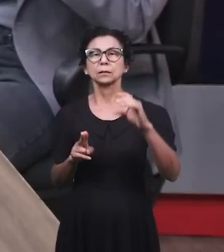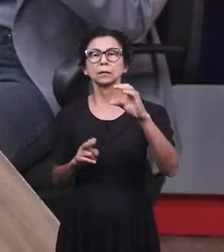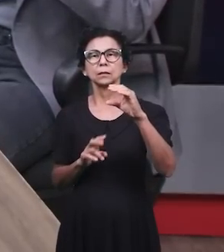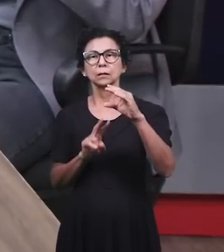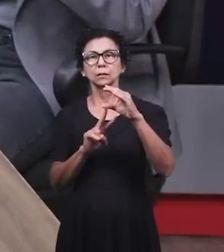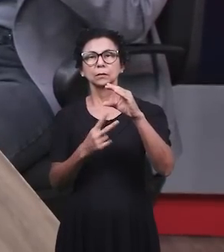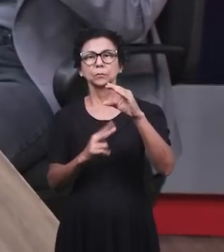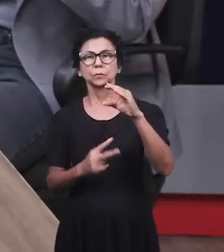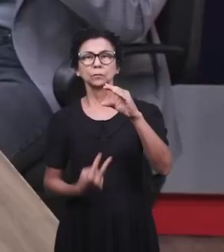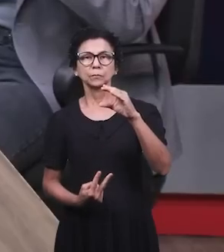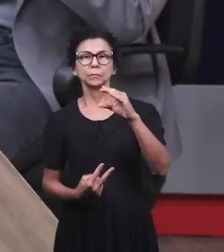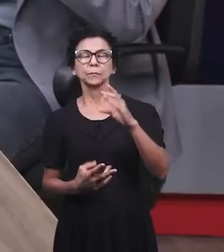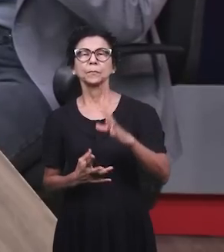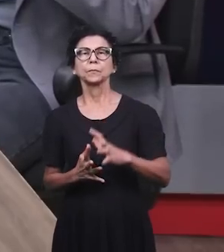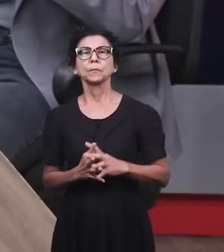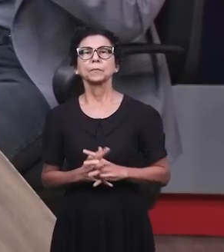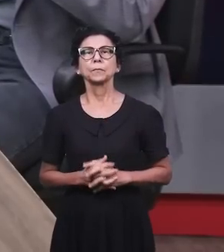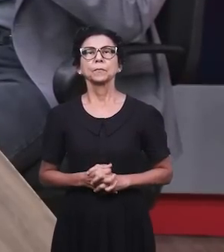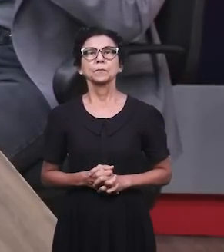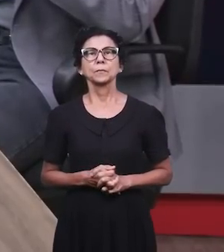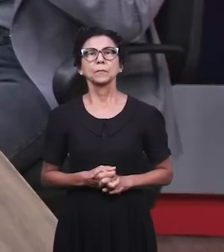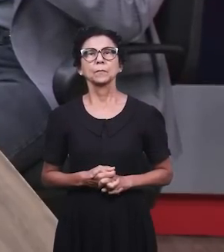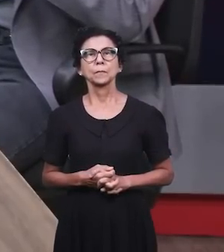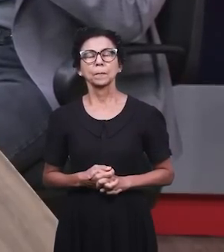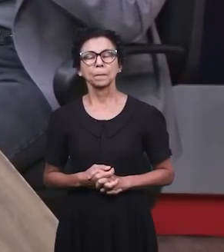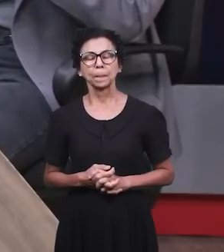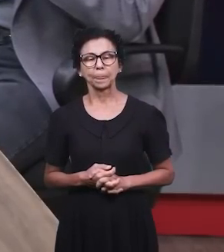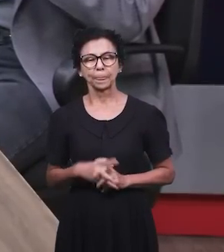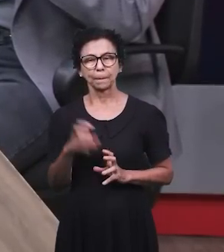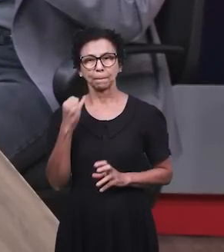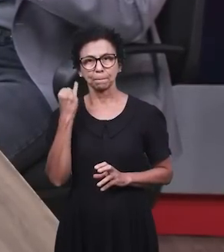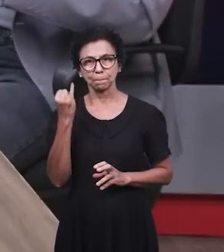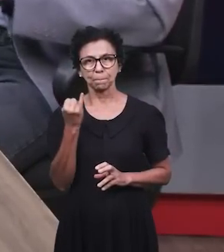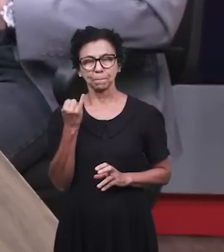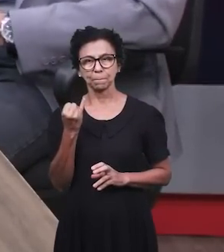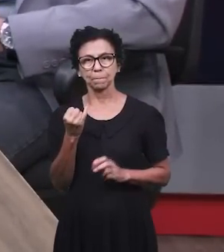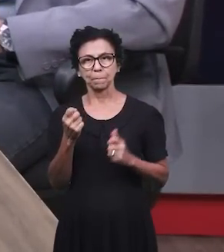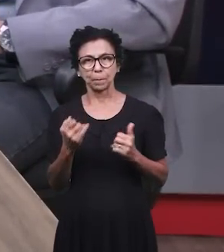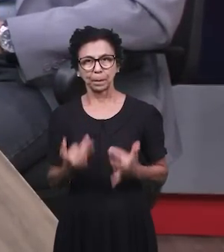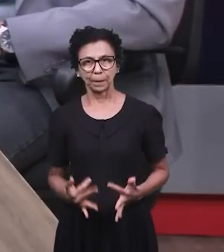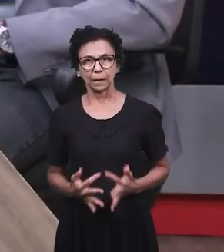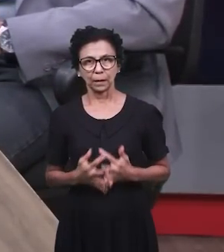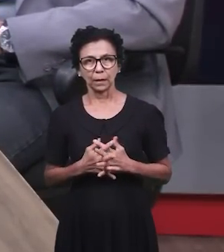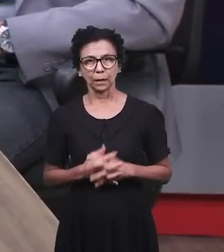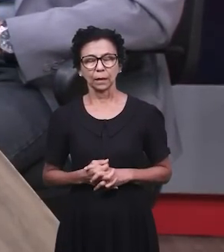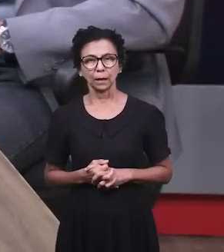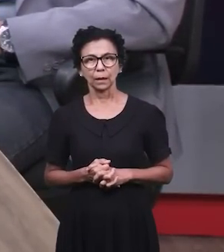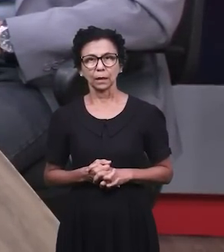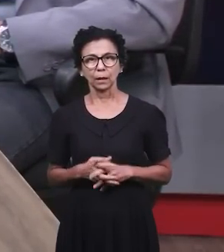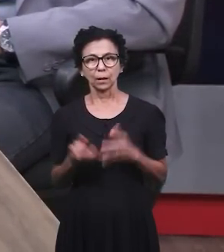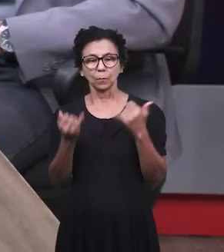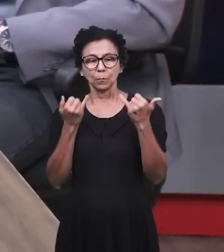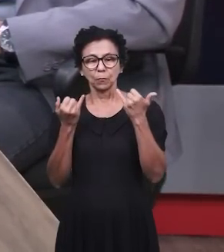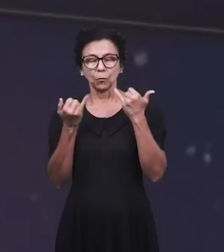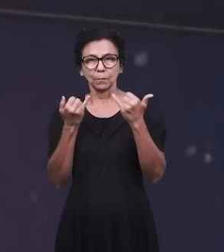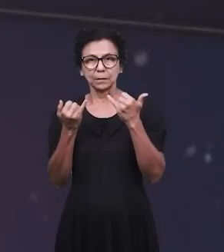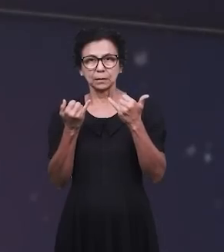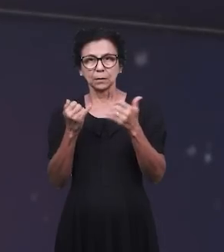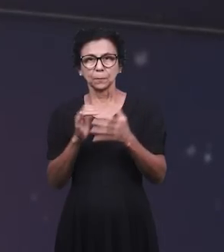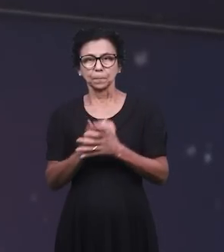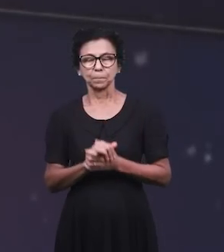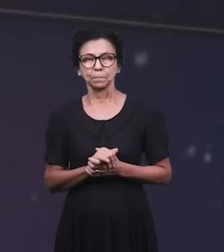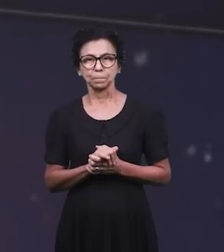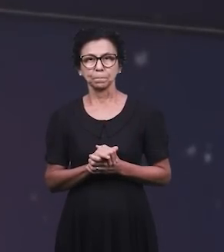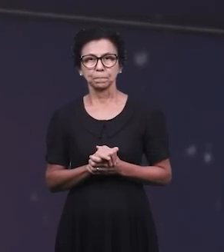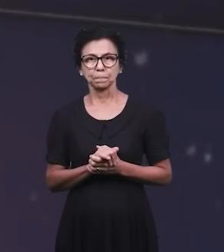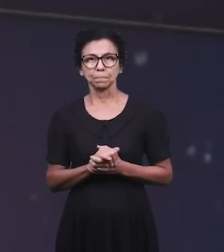É importante nós destacarmos aqui o seguinte, na segurança da informação existem alguns